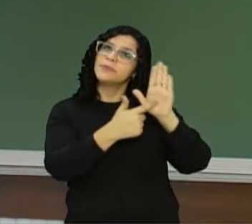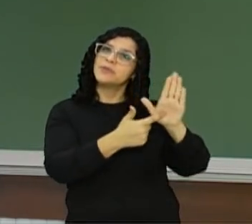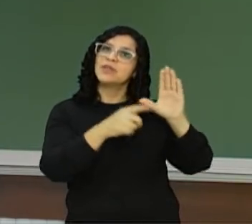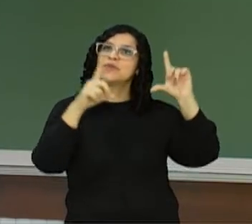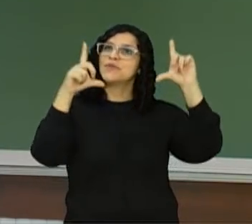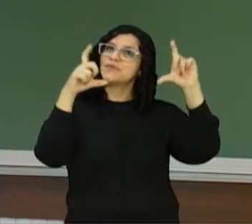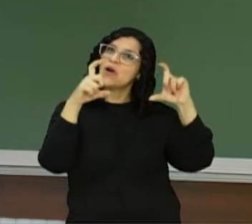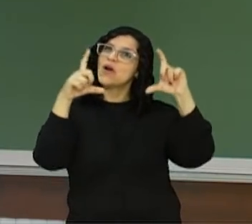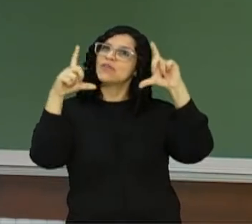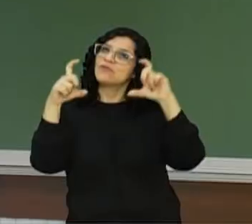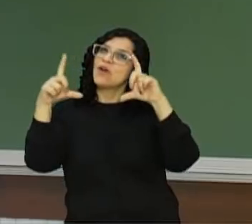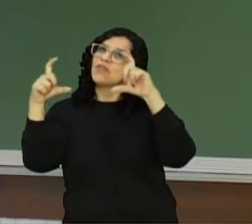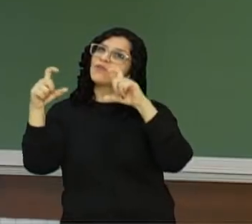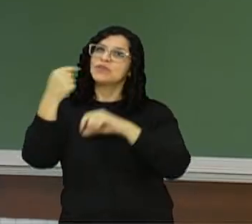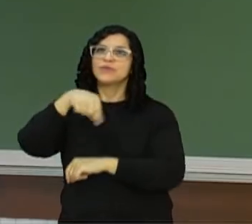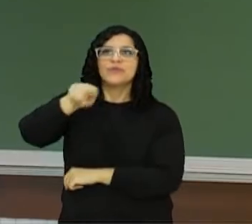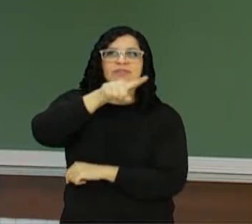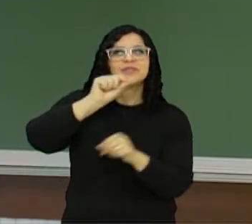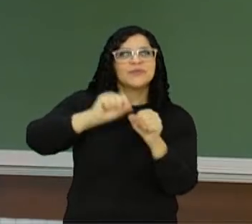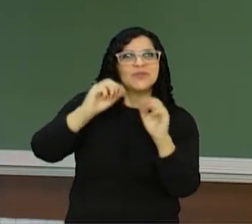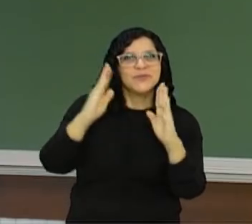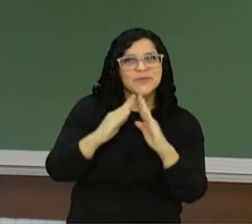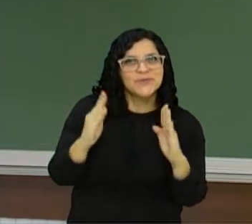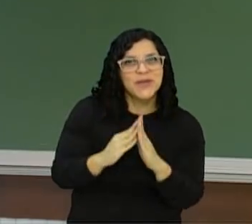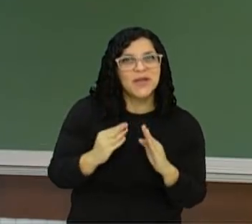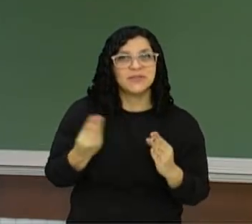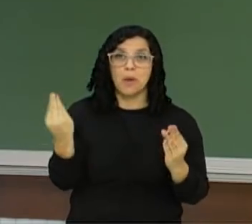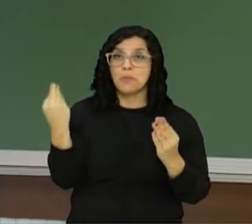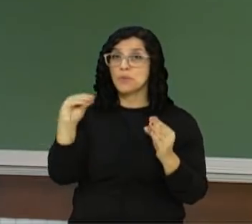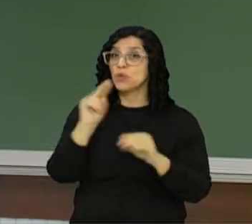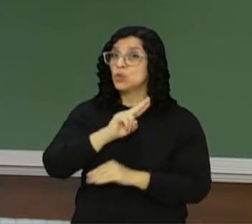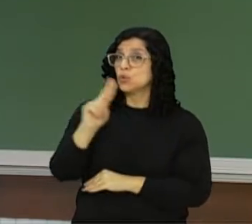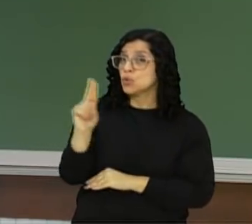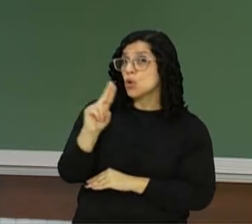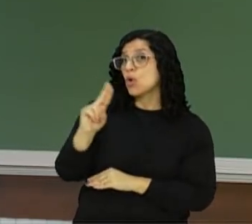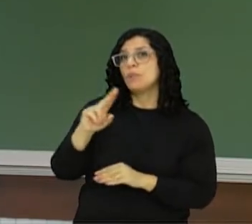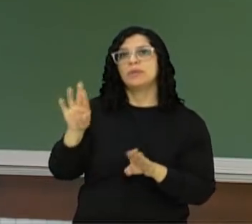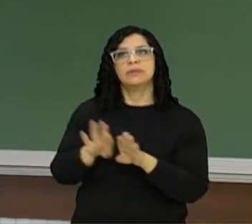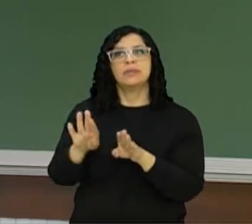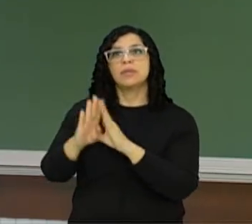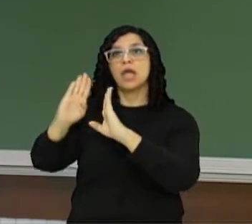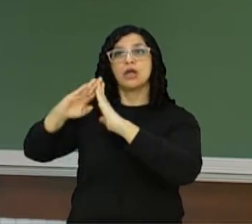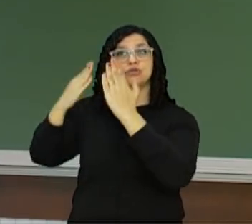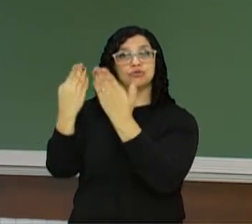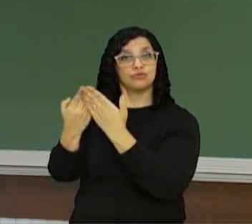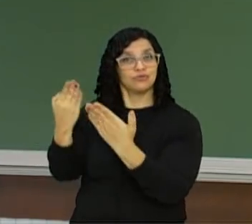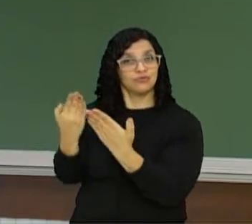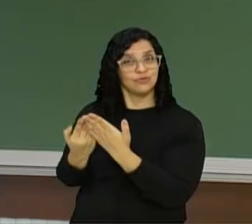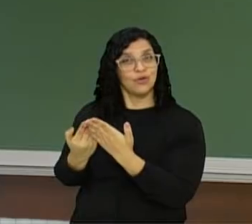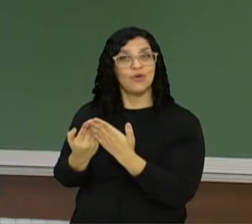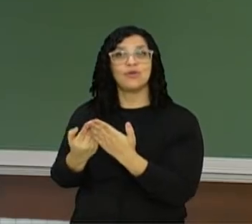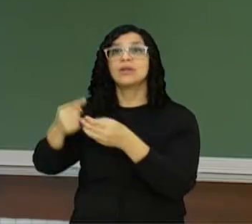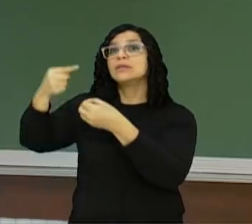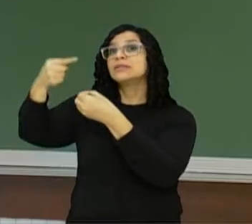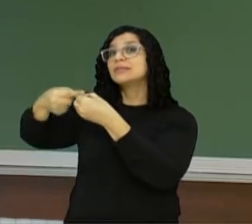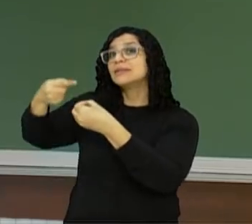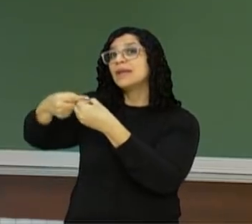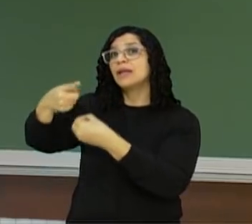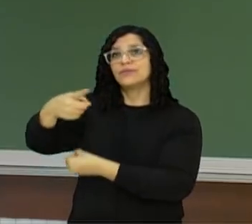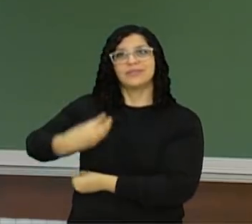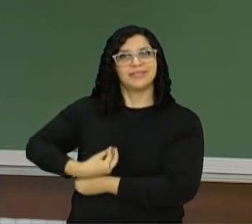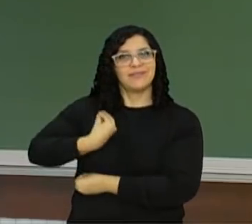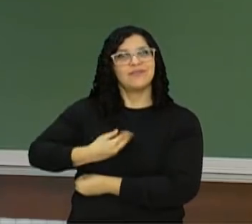mostrando fotinhos dos experimentos de vocês. Coloca o nome da escola, o seu município e